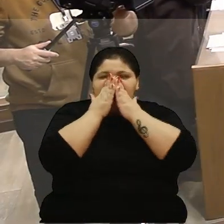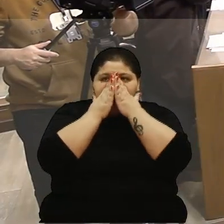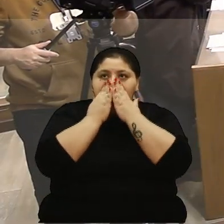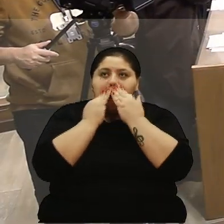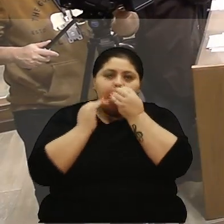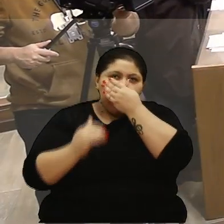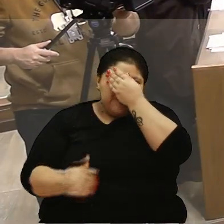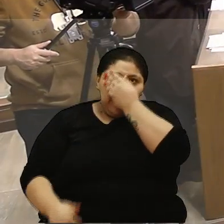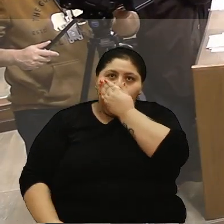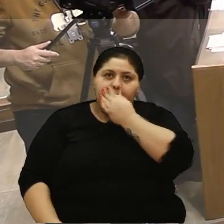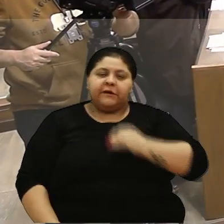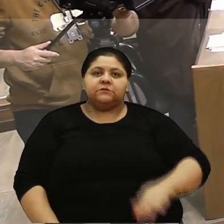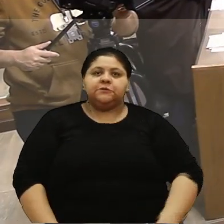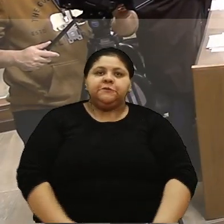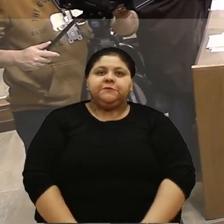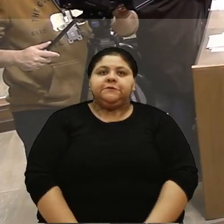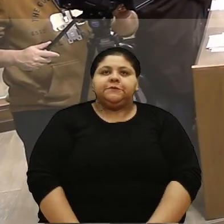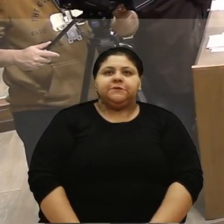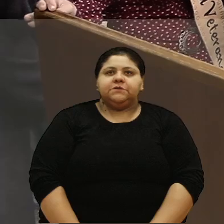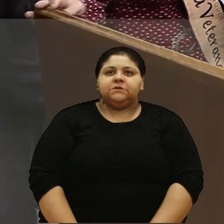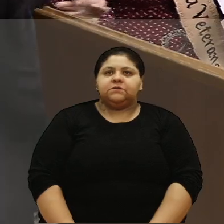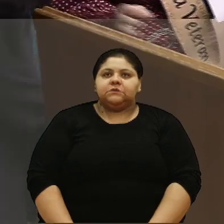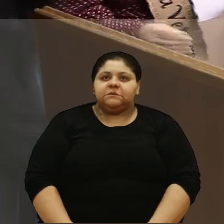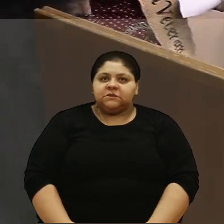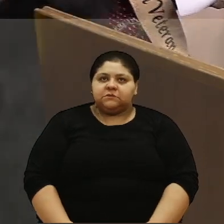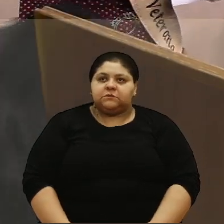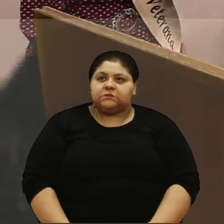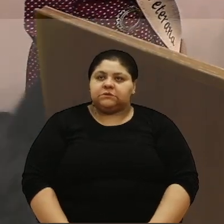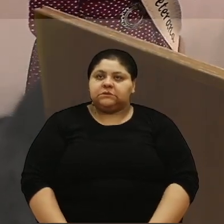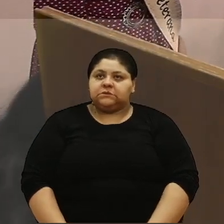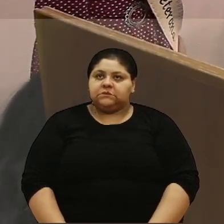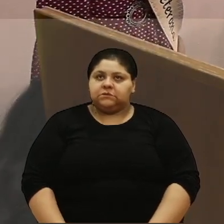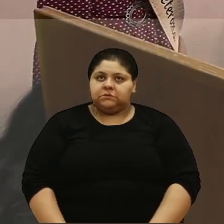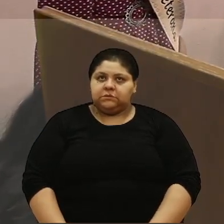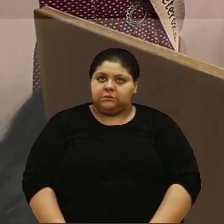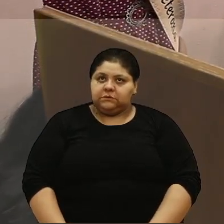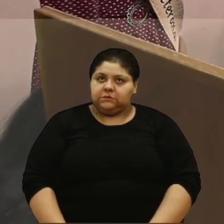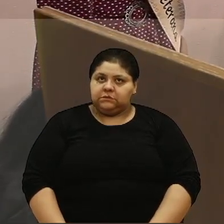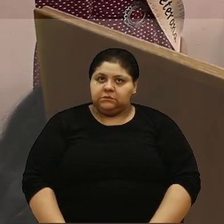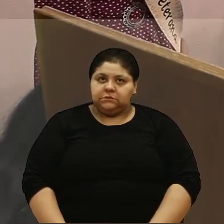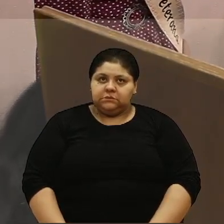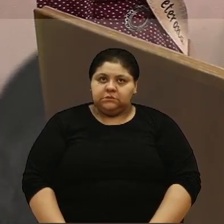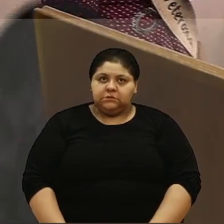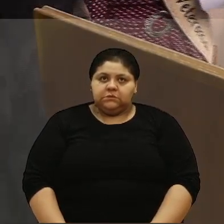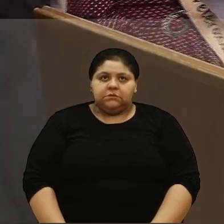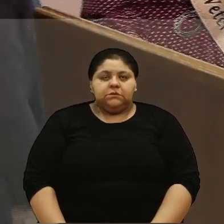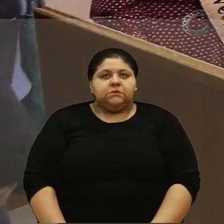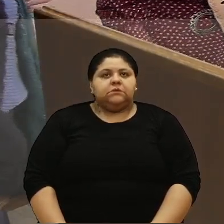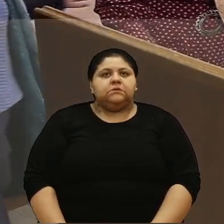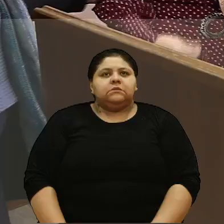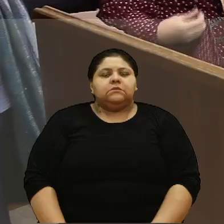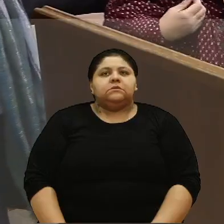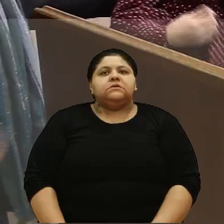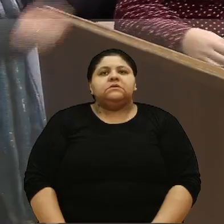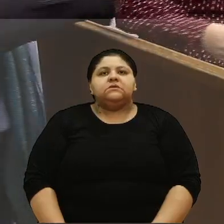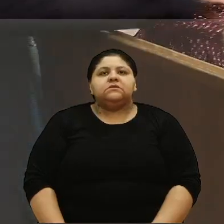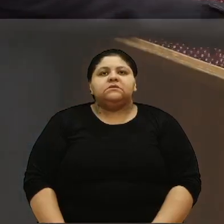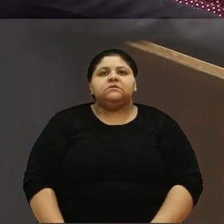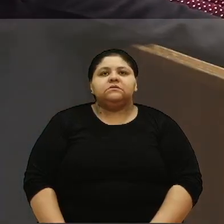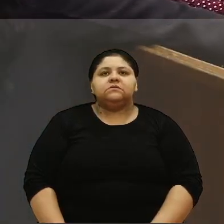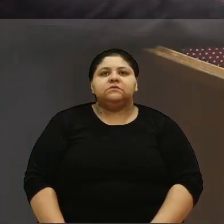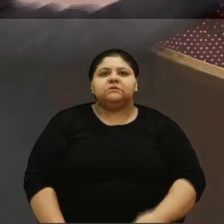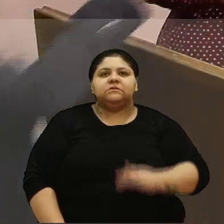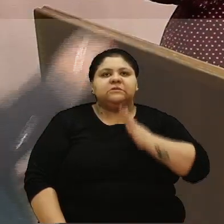Ah, que bom, tem um banquinho. Tem um... Puxa, segura, puxa mais. Tem um estandinho aqui pra... Aqui,